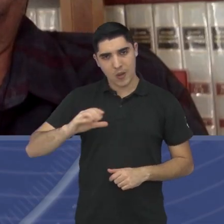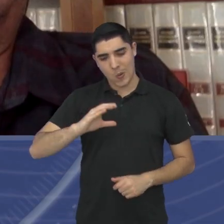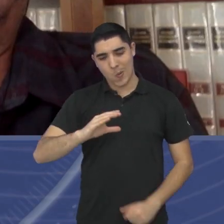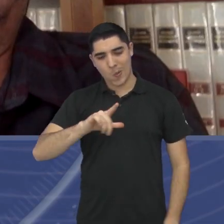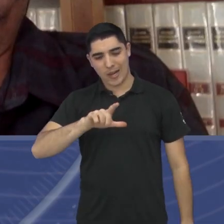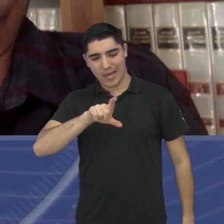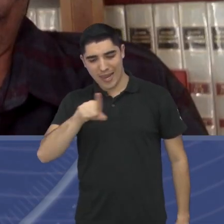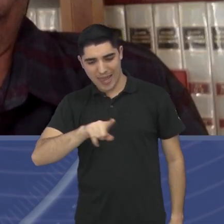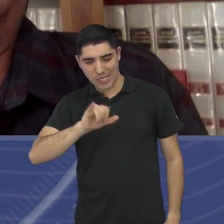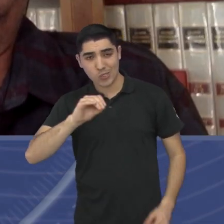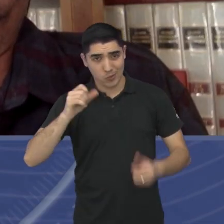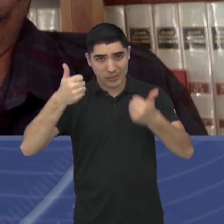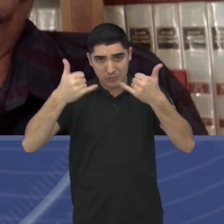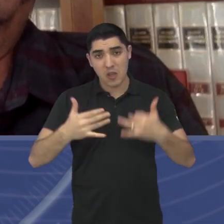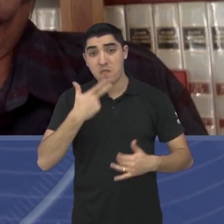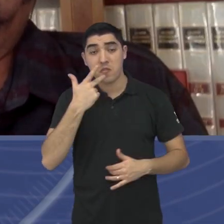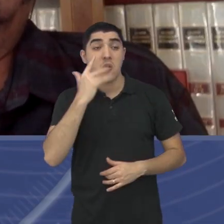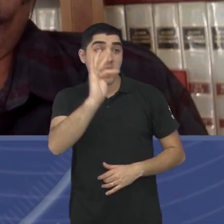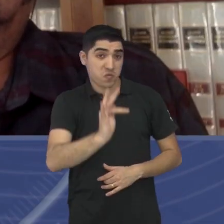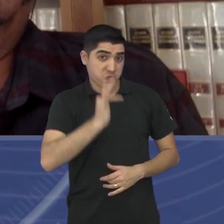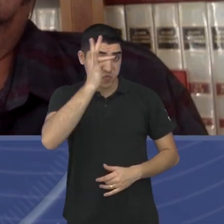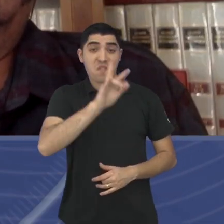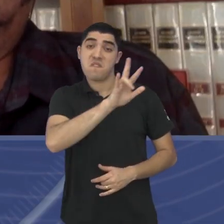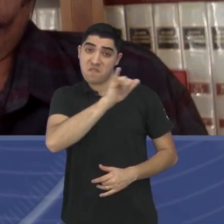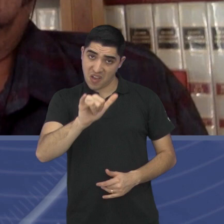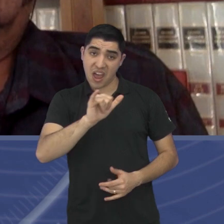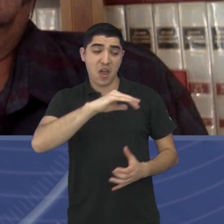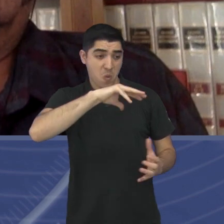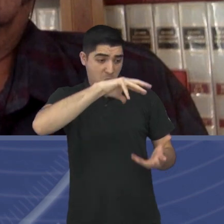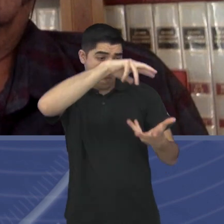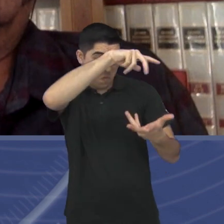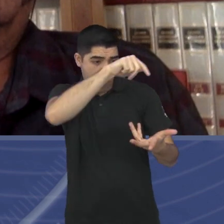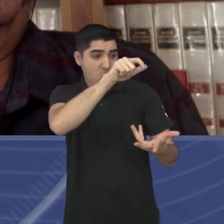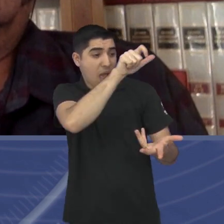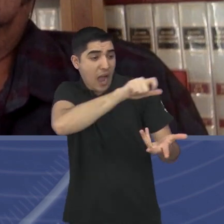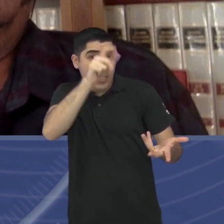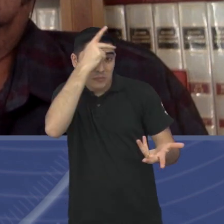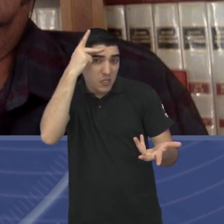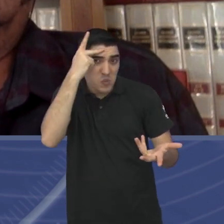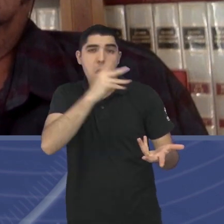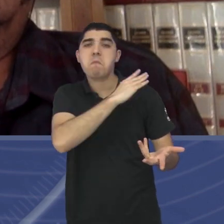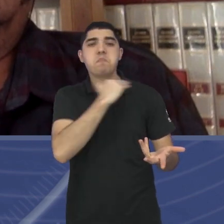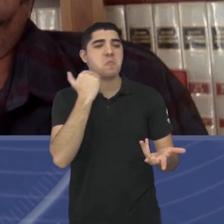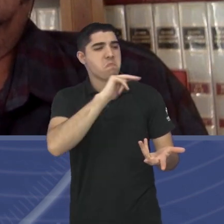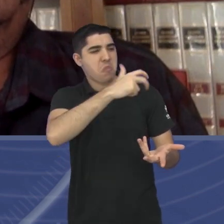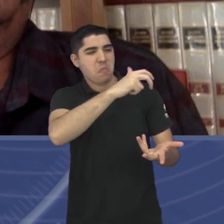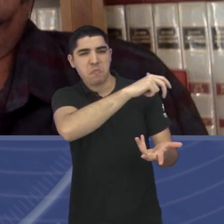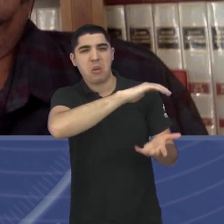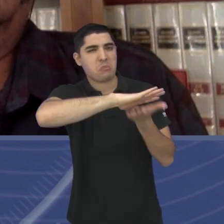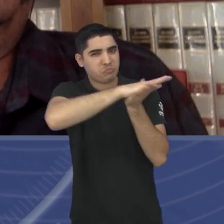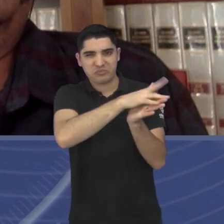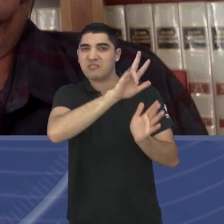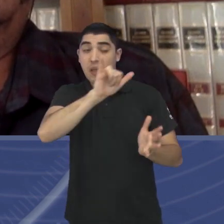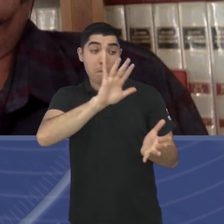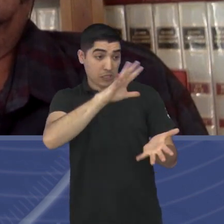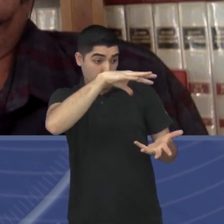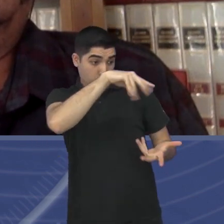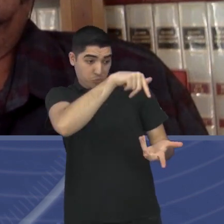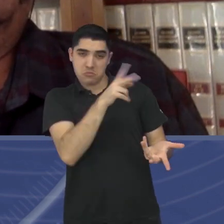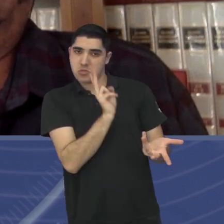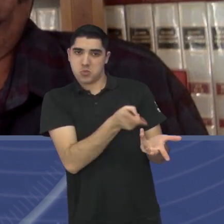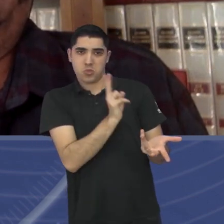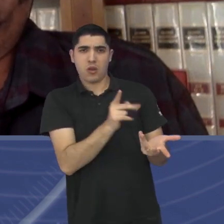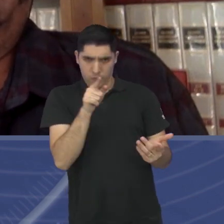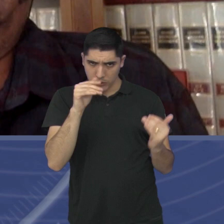um dos pontos que o Clésio frisou, né, o ser humano vai acabar se não tomarmos cuidado. Não a Terra. O senhor concorda com essa linha